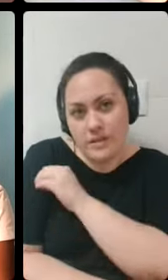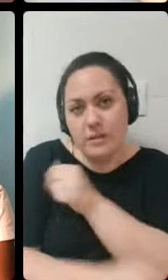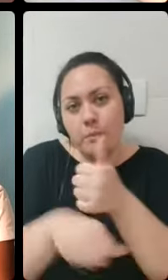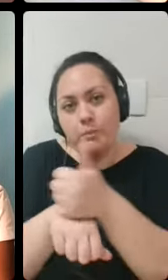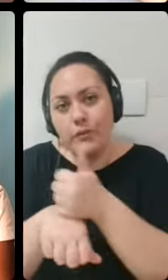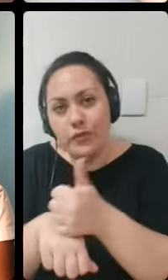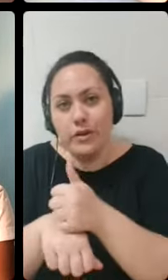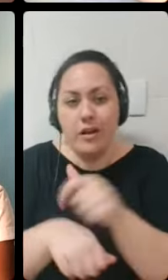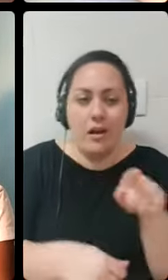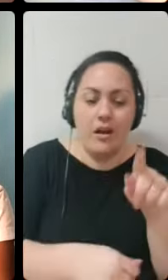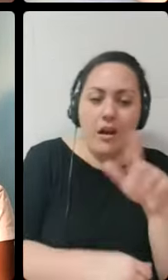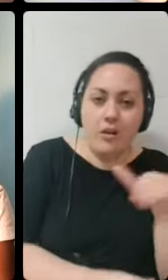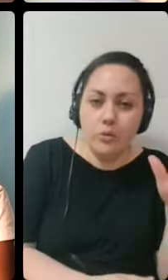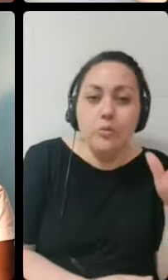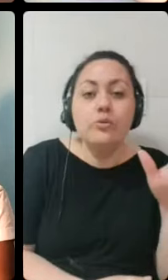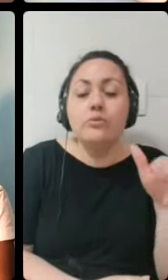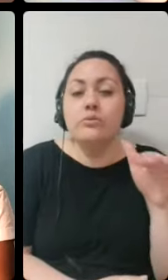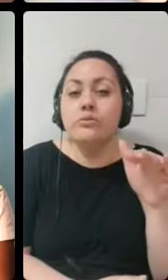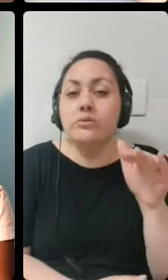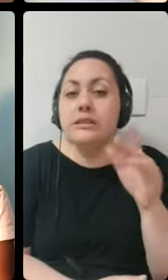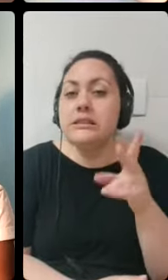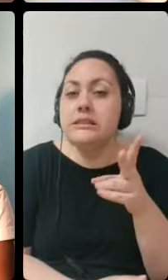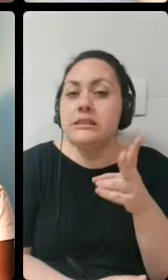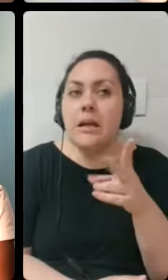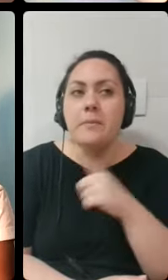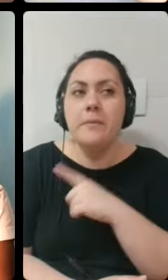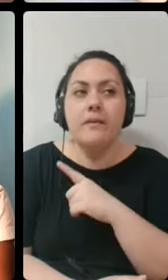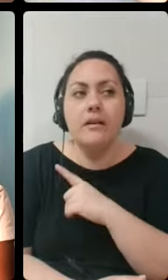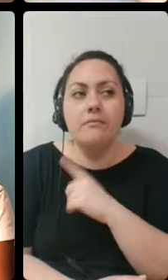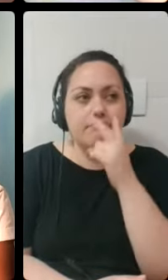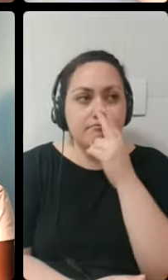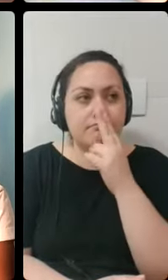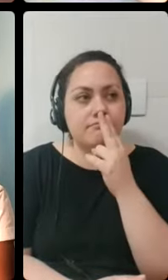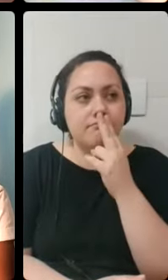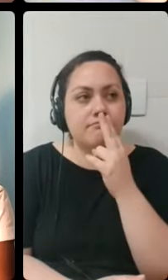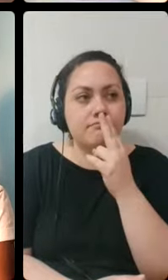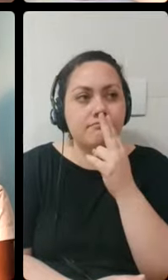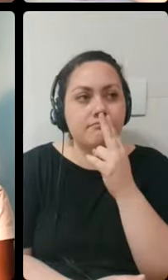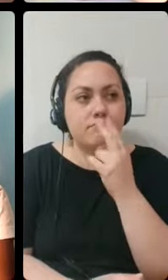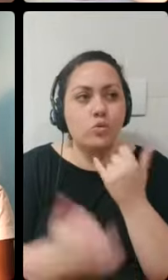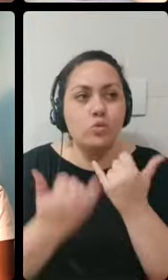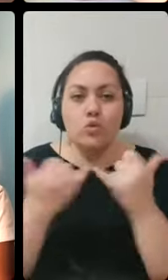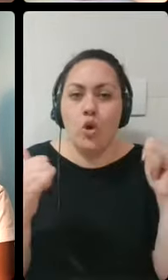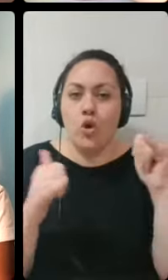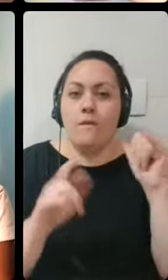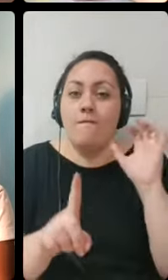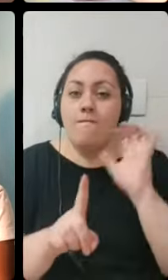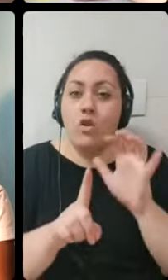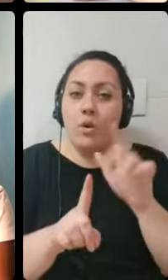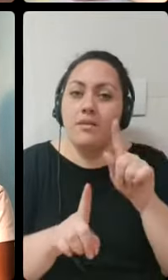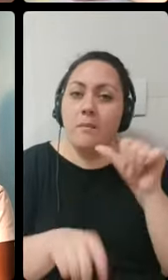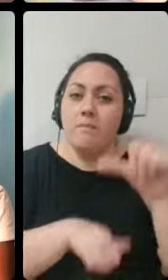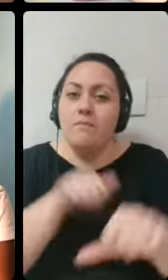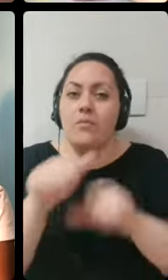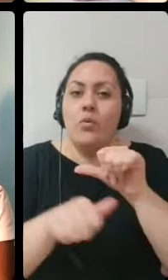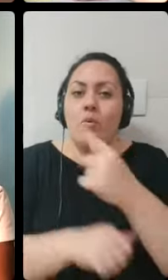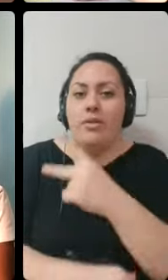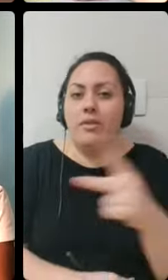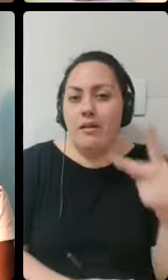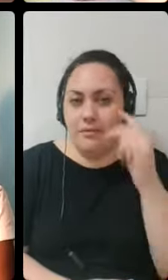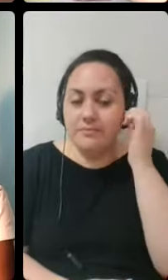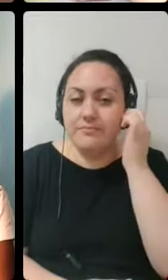eu acho que tem o impacto da transformação social e também o impacto em vocês,